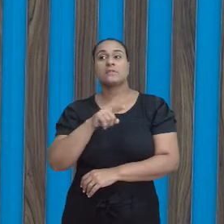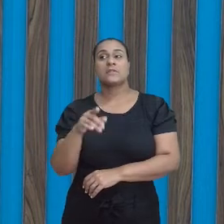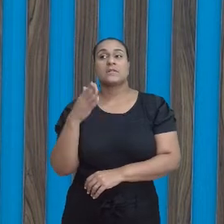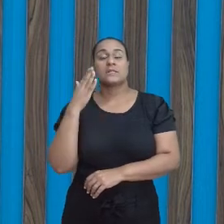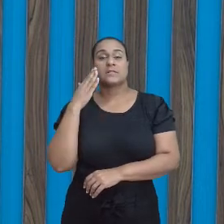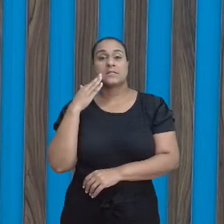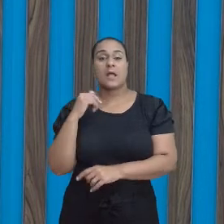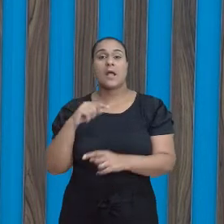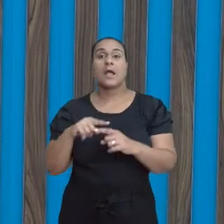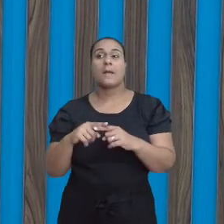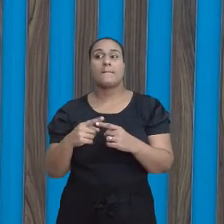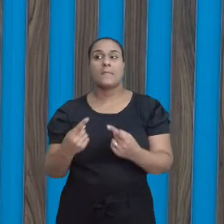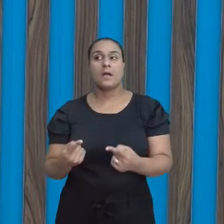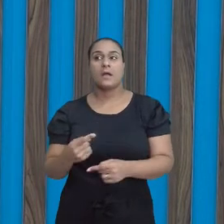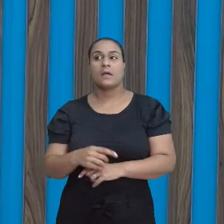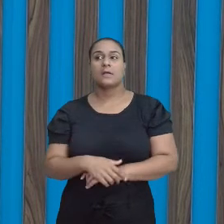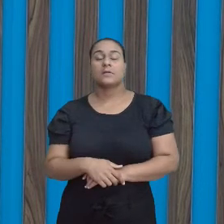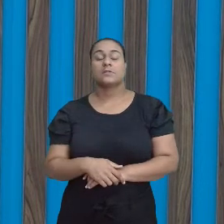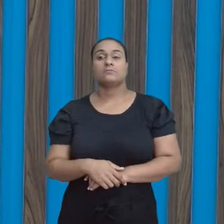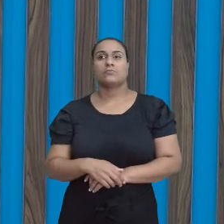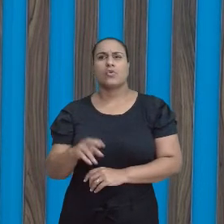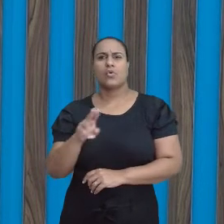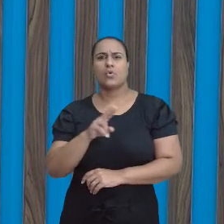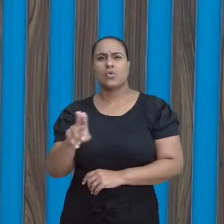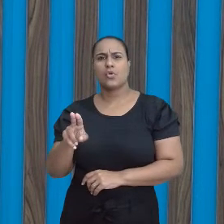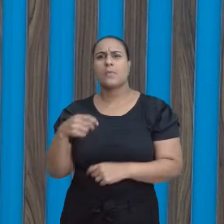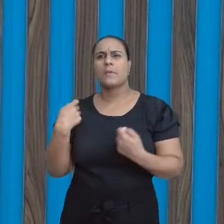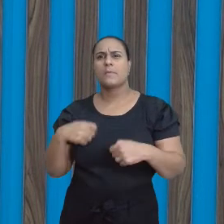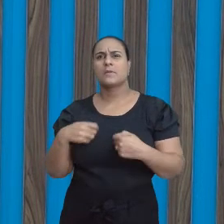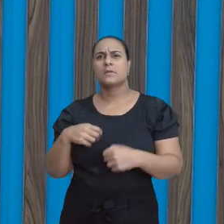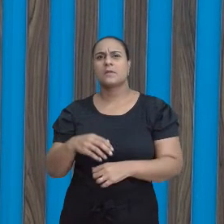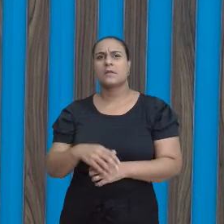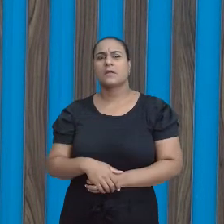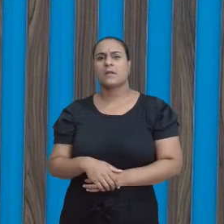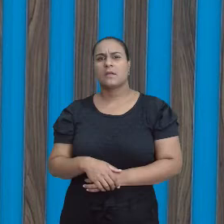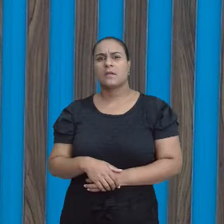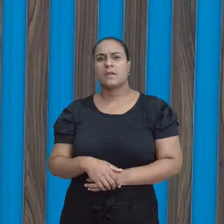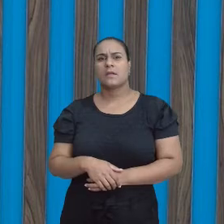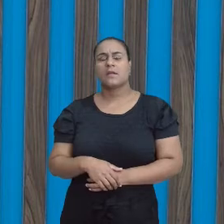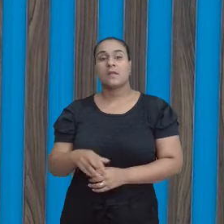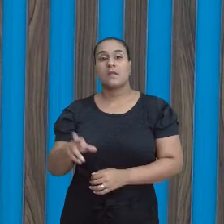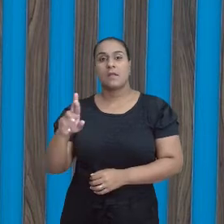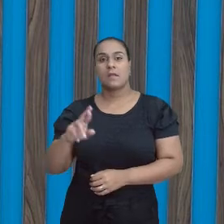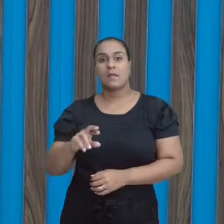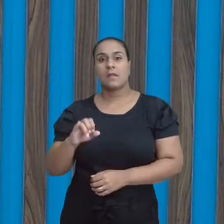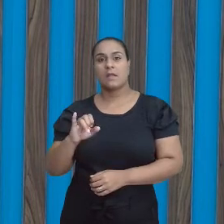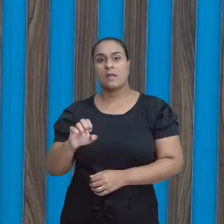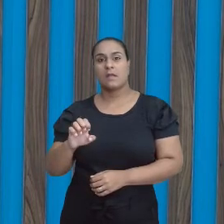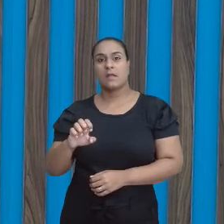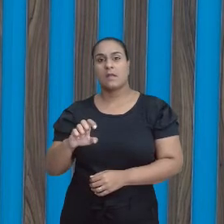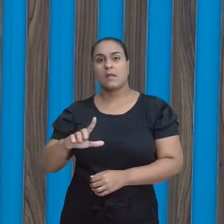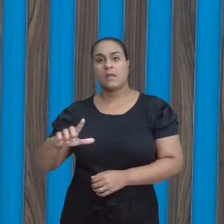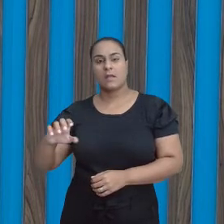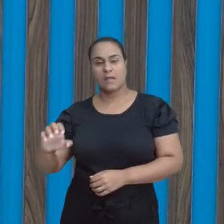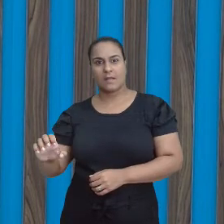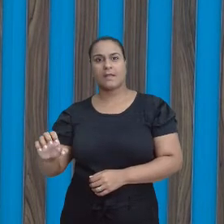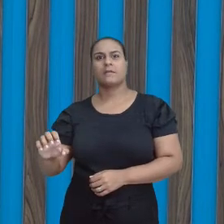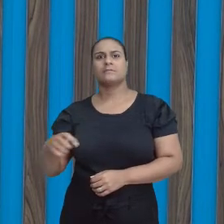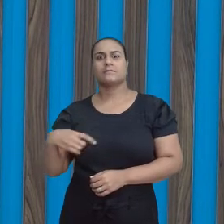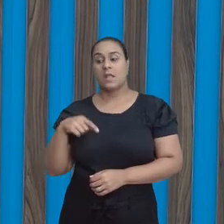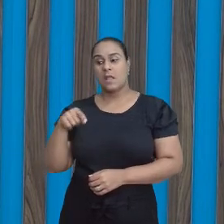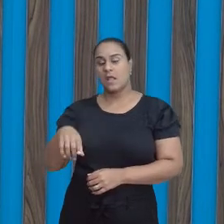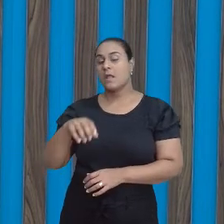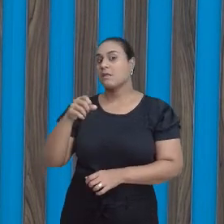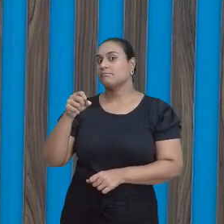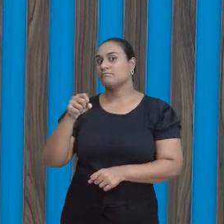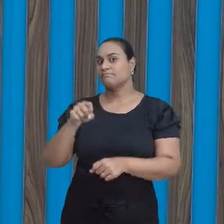recentemente, tá? O nome dele, eu tenho que ler aqui direitinho. Ele é franciscano. Lembro daquela situação que ele morreu